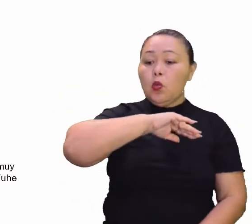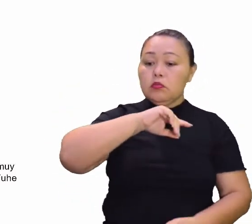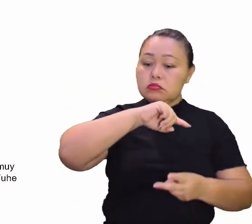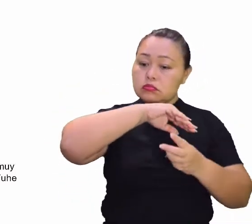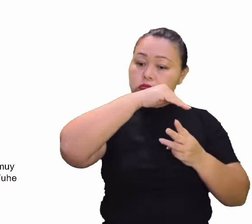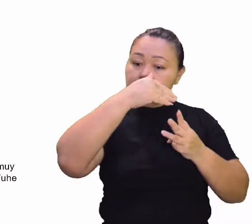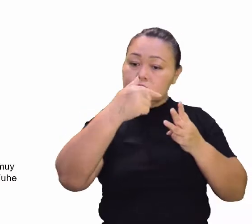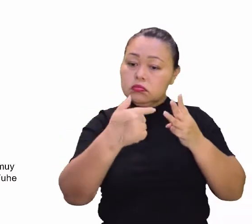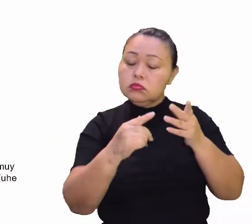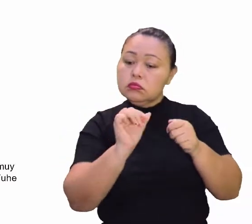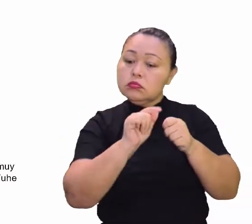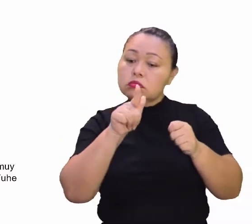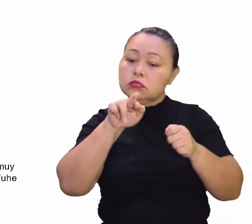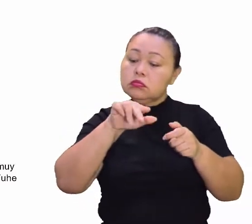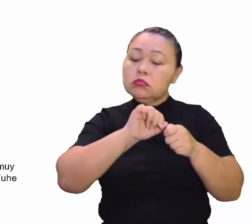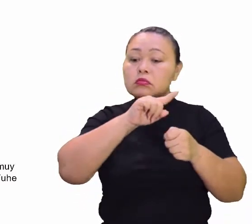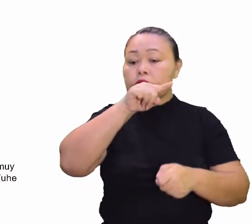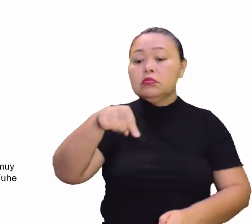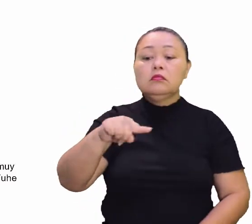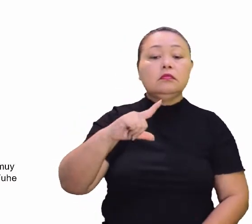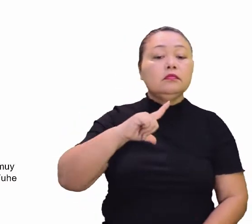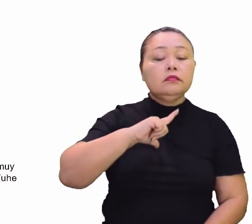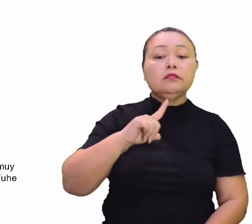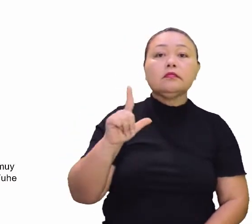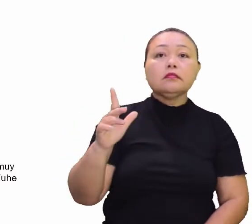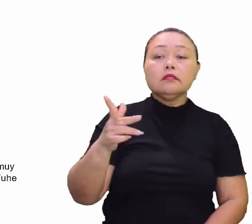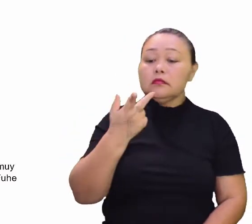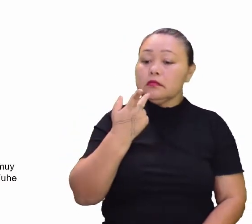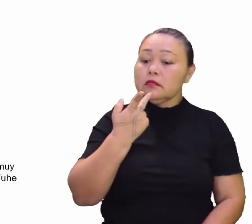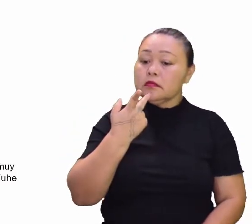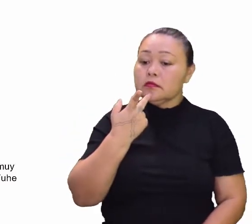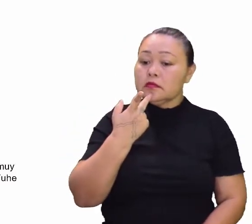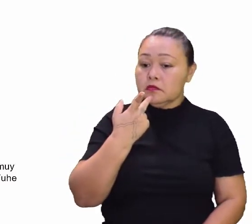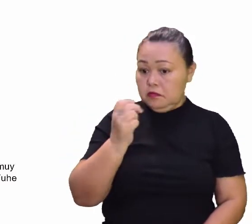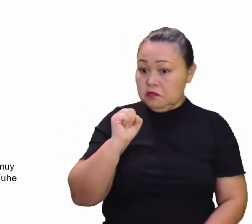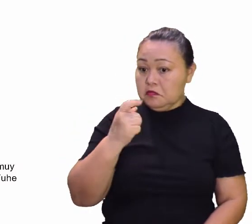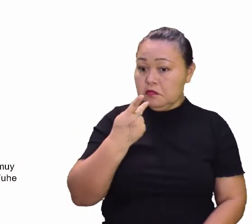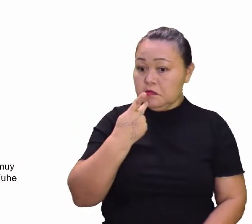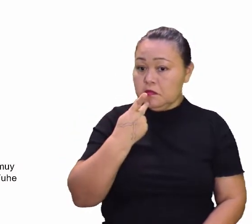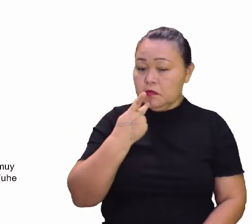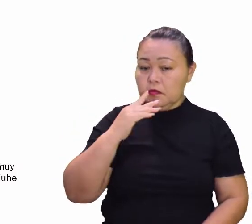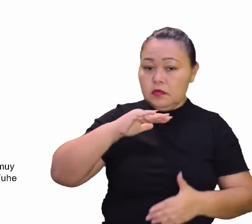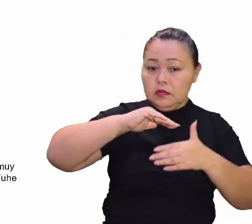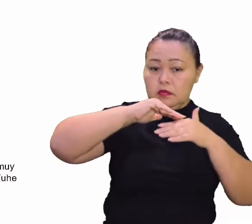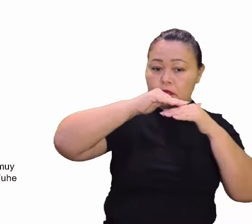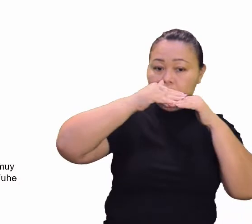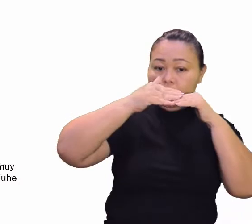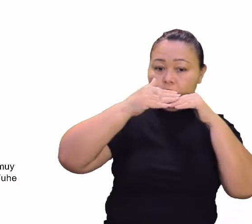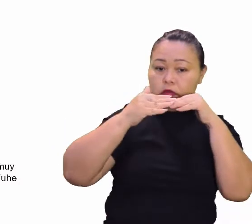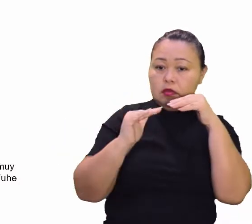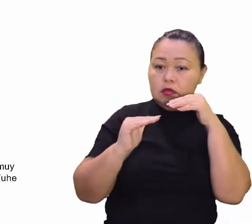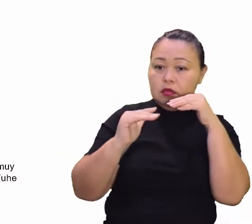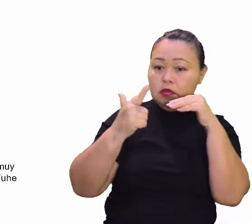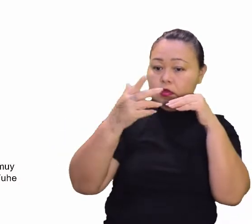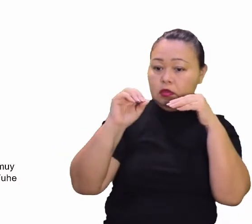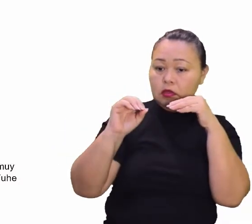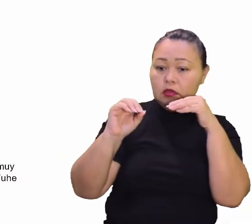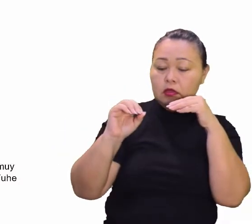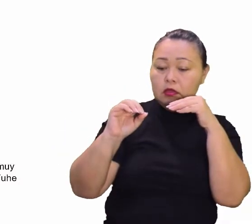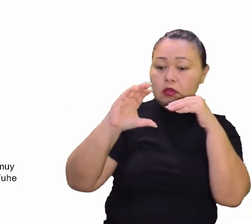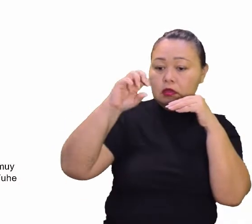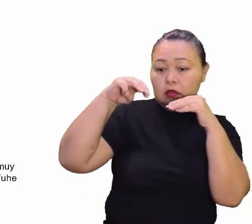E podemos também falar, Rogério, que essa declividade aqui, ó, de